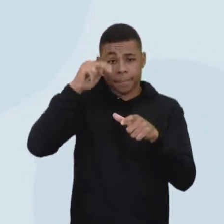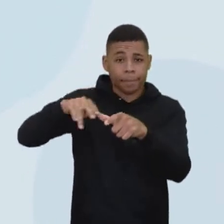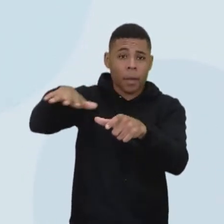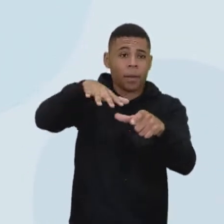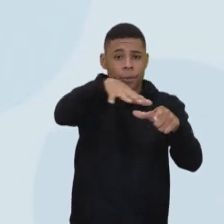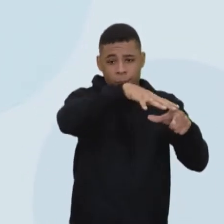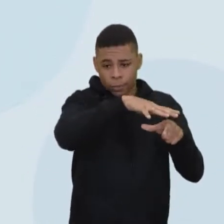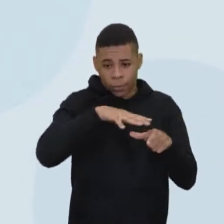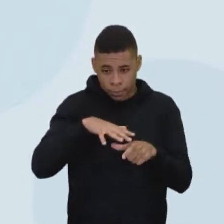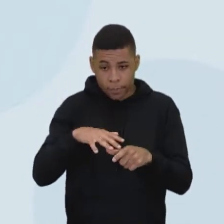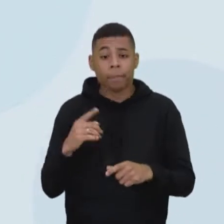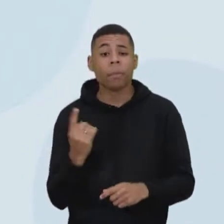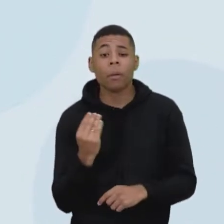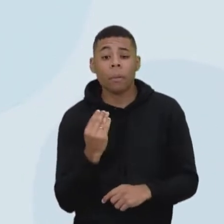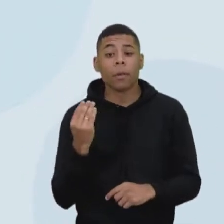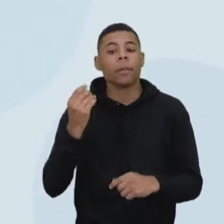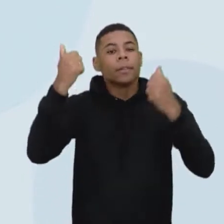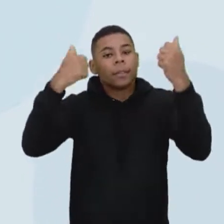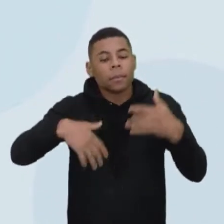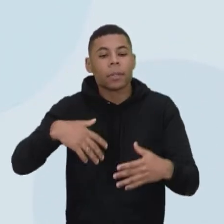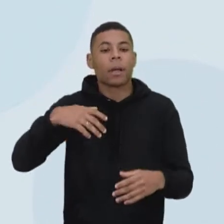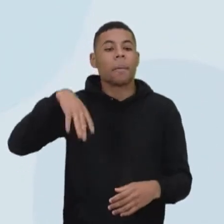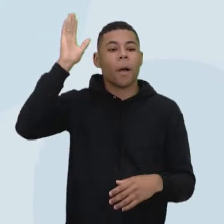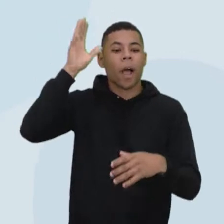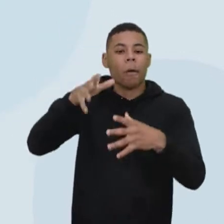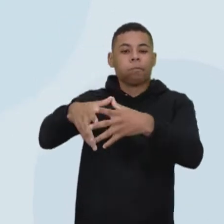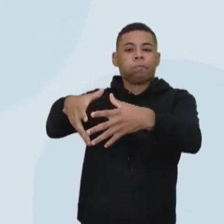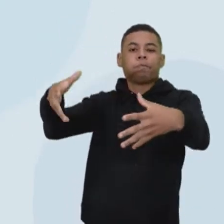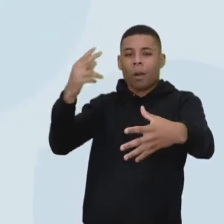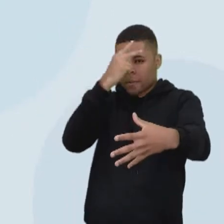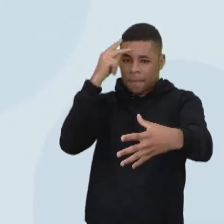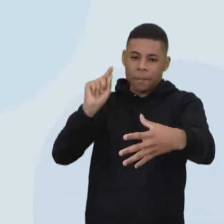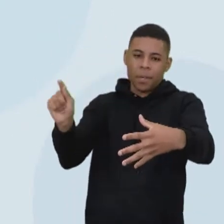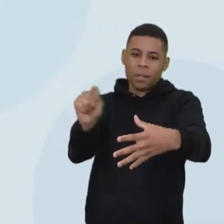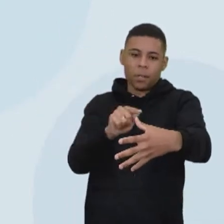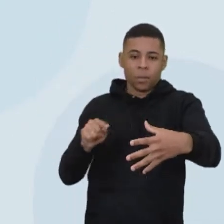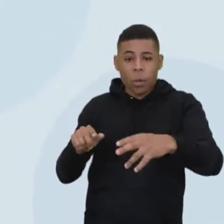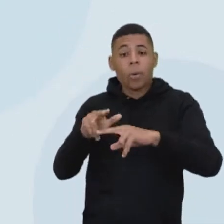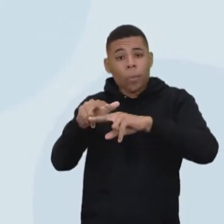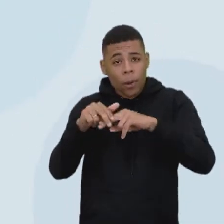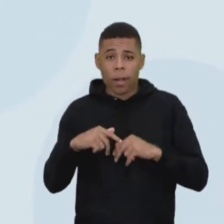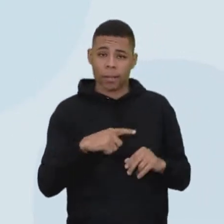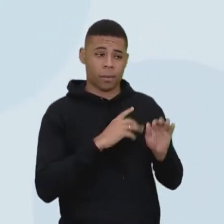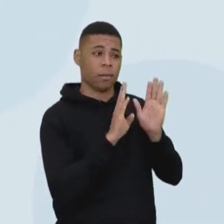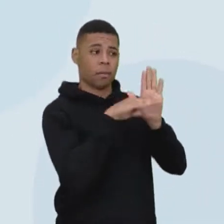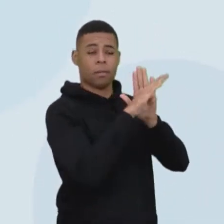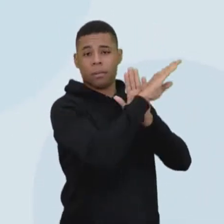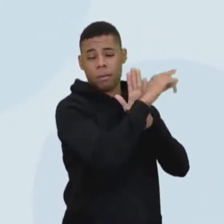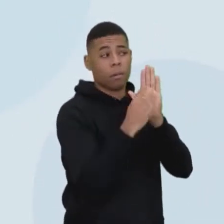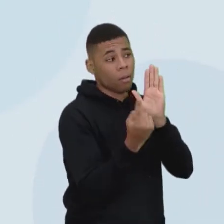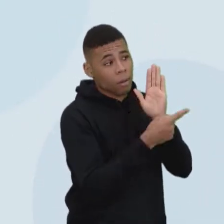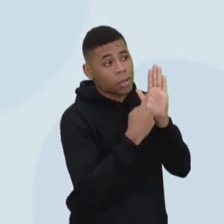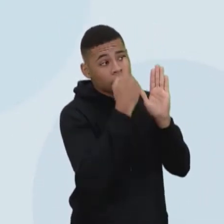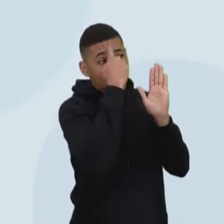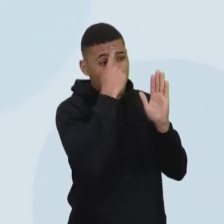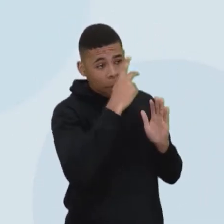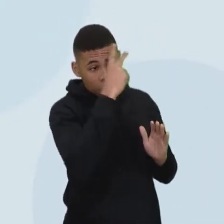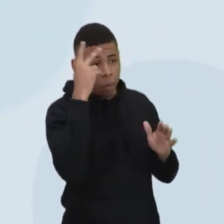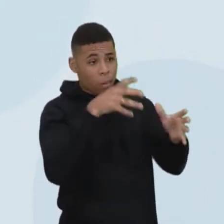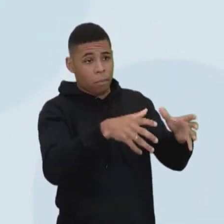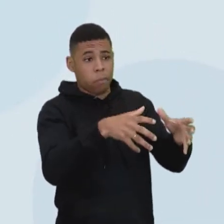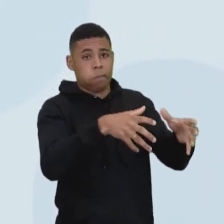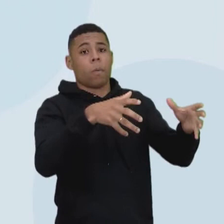demográficas surgiram para tentar explicar o aumento populacional por meio dos índices de crescimento populacional